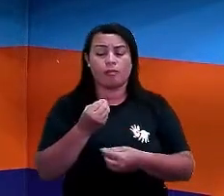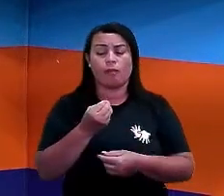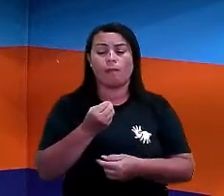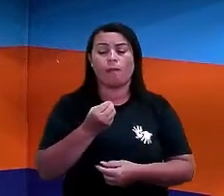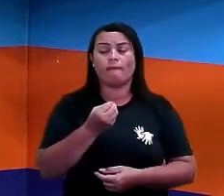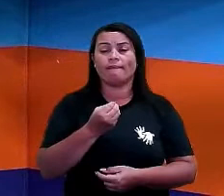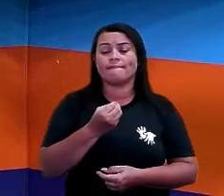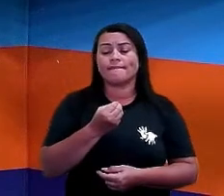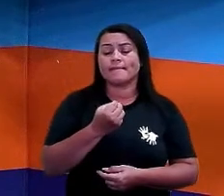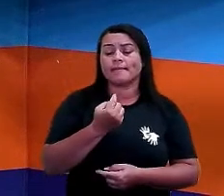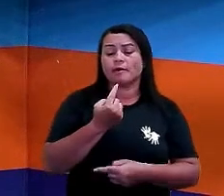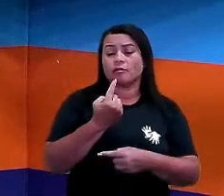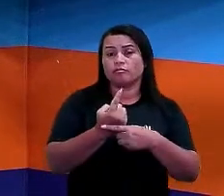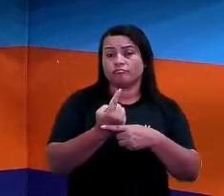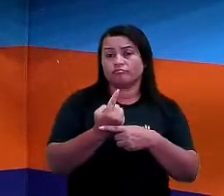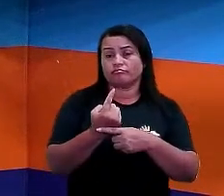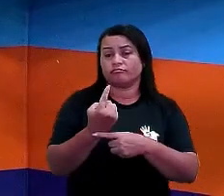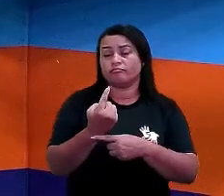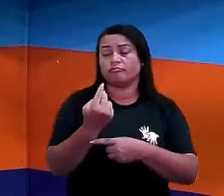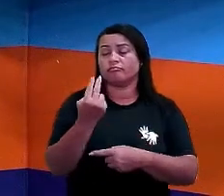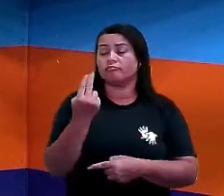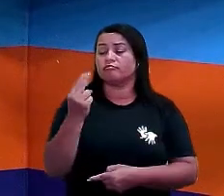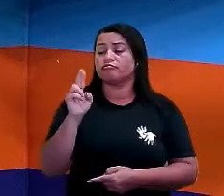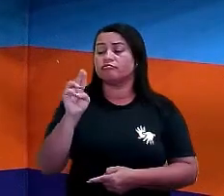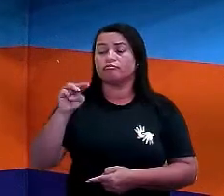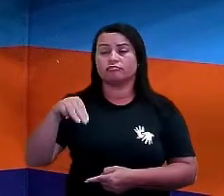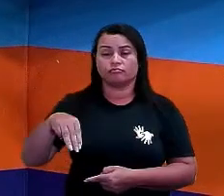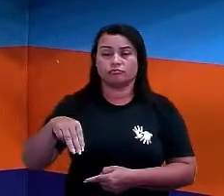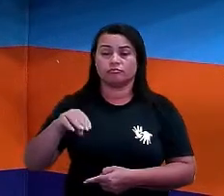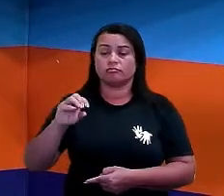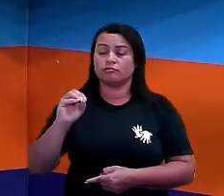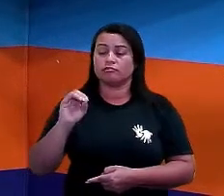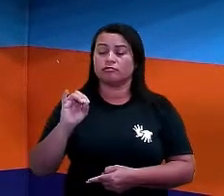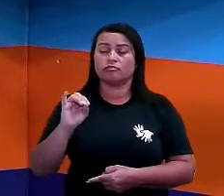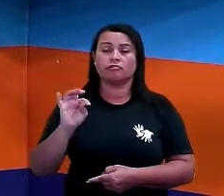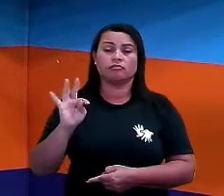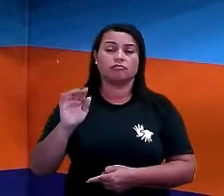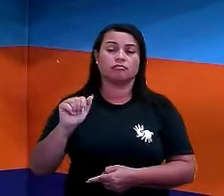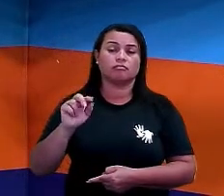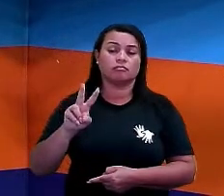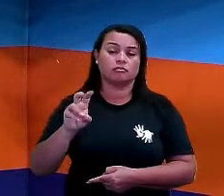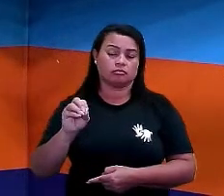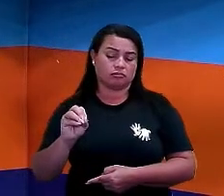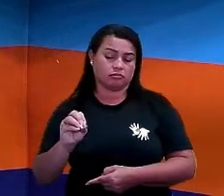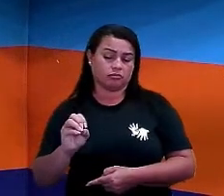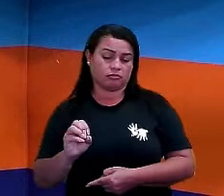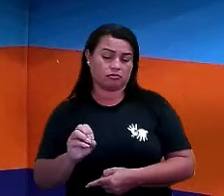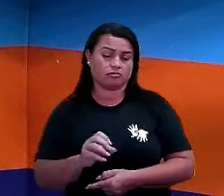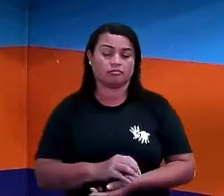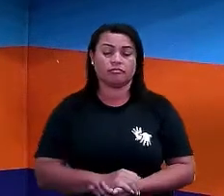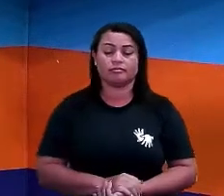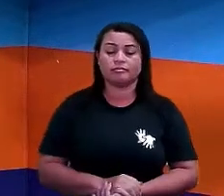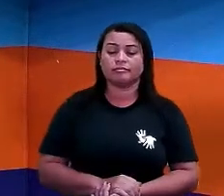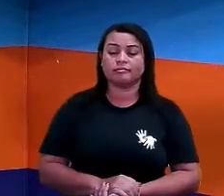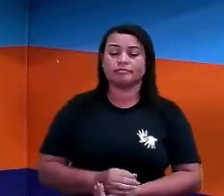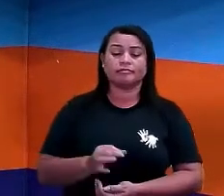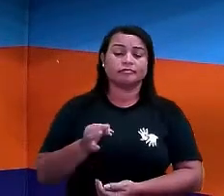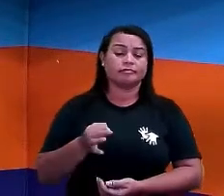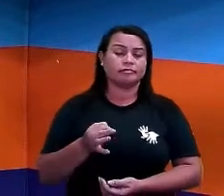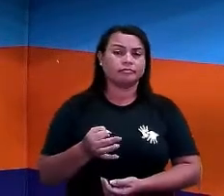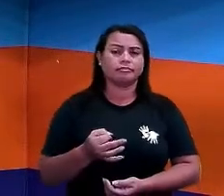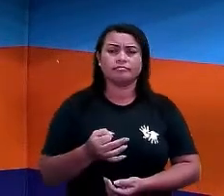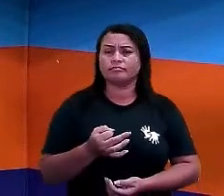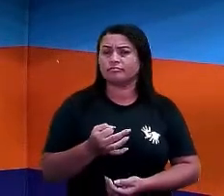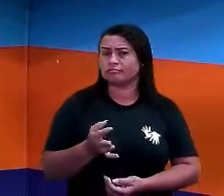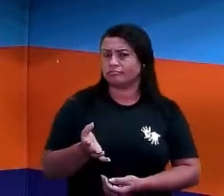representa 1/8, tá? É assim que a gente escreve ela, 1/8, tá? Tá vendo,